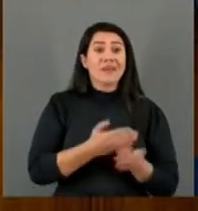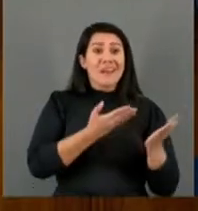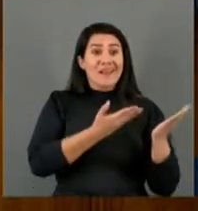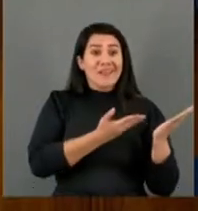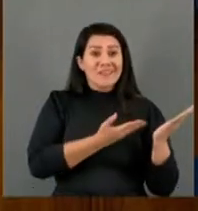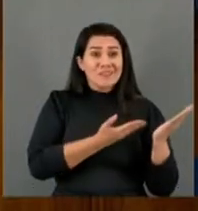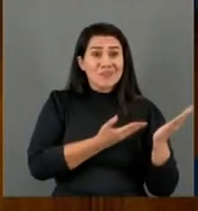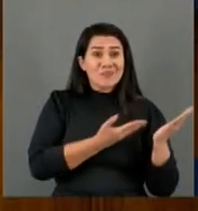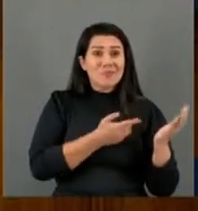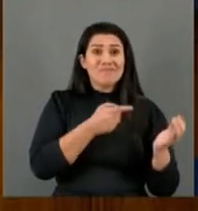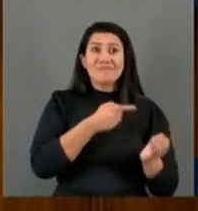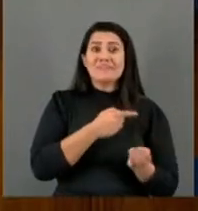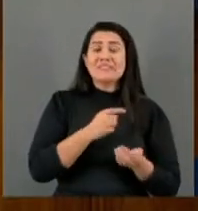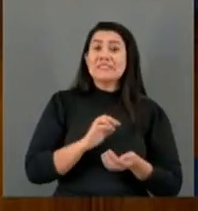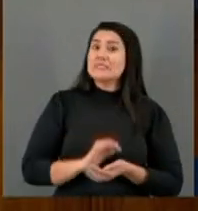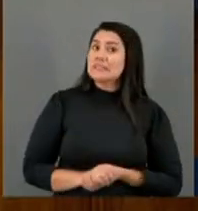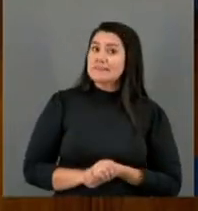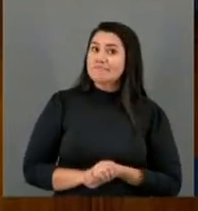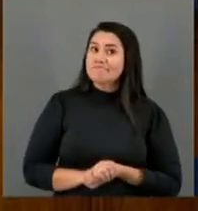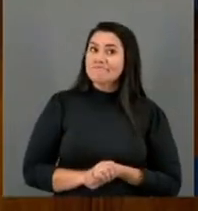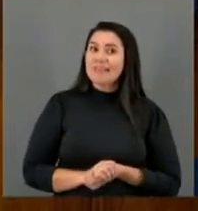recebe um agravante